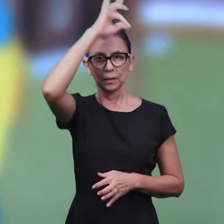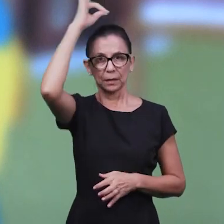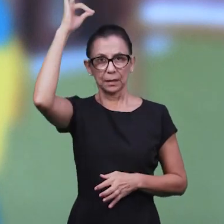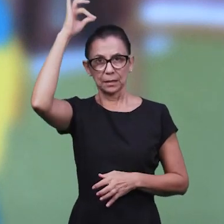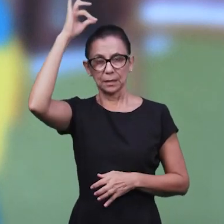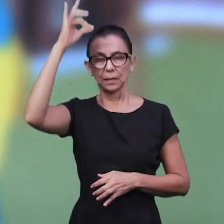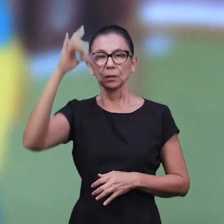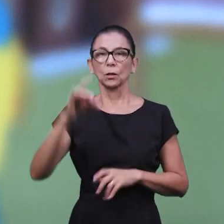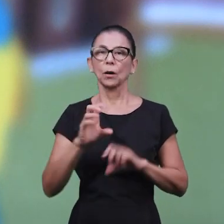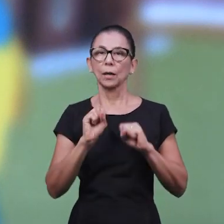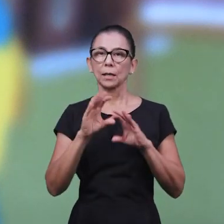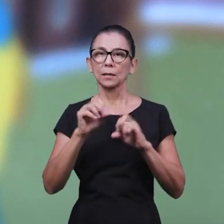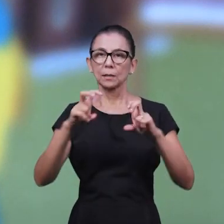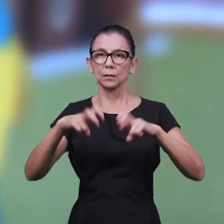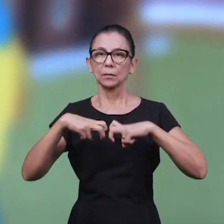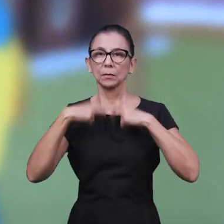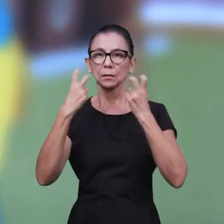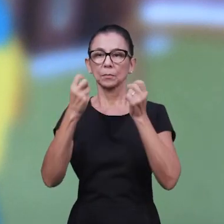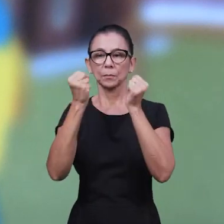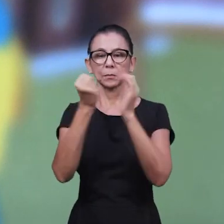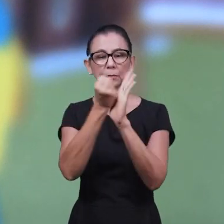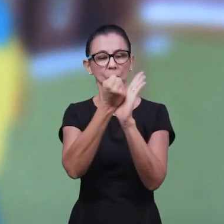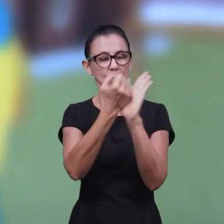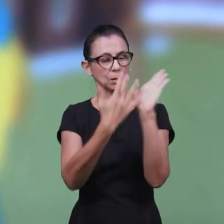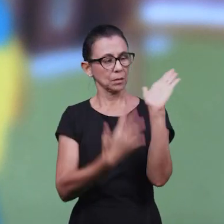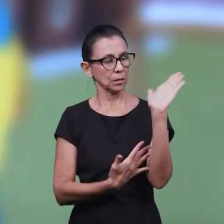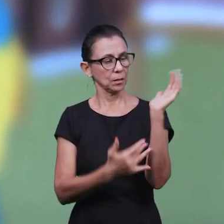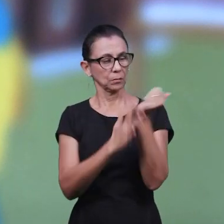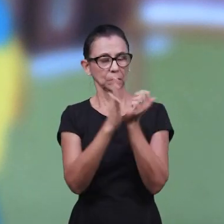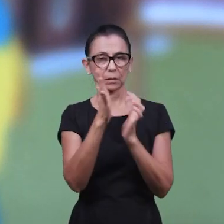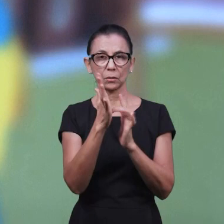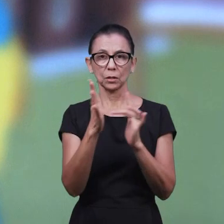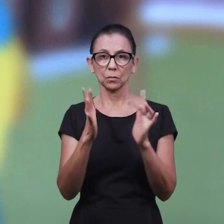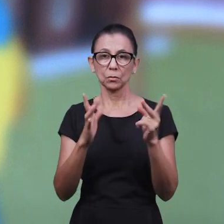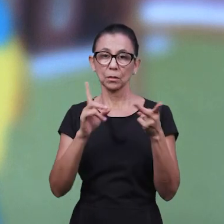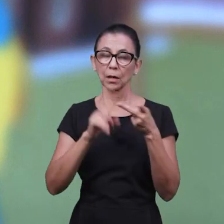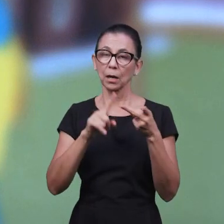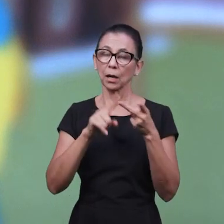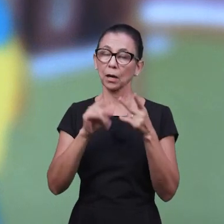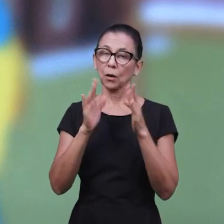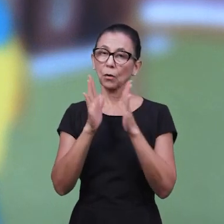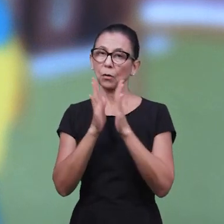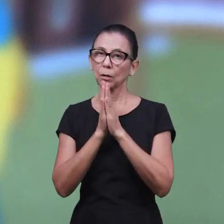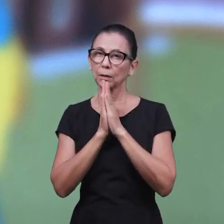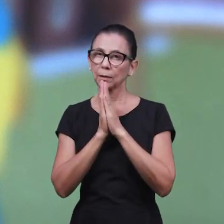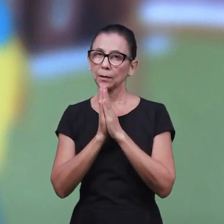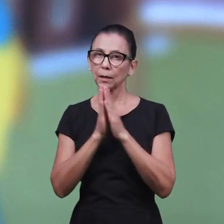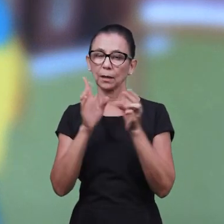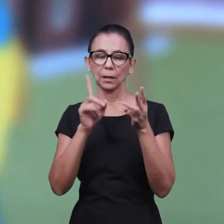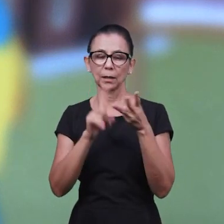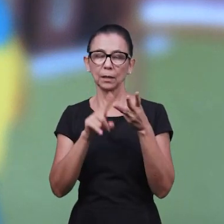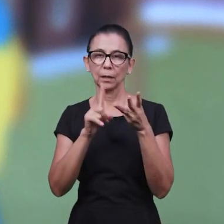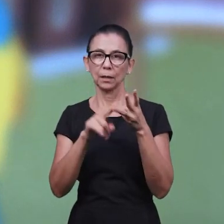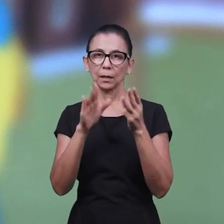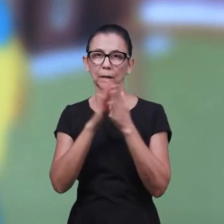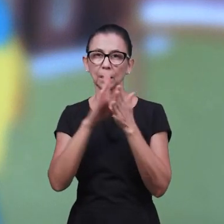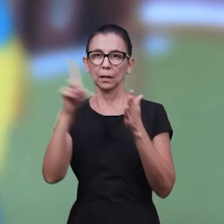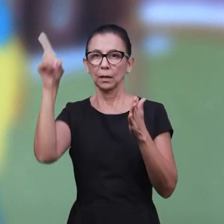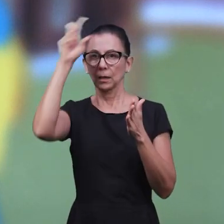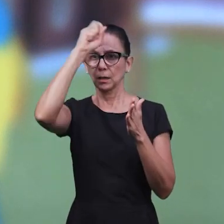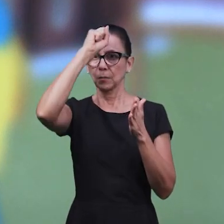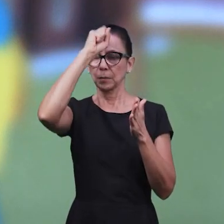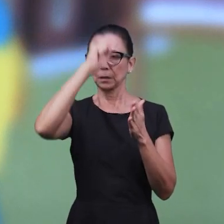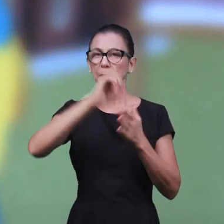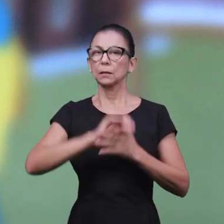ensina a clamar pelo poder do sangue de Jesus, a orar, a aprender da sua palavra. Nós